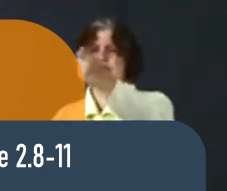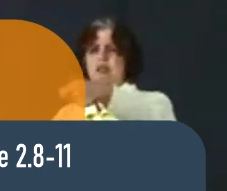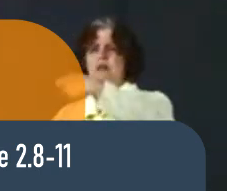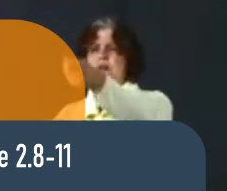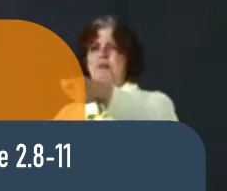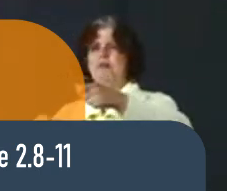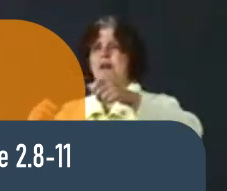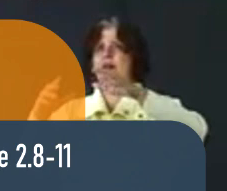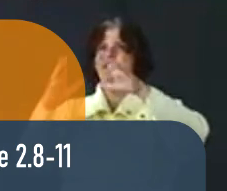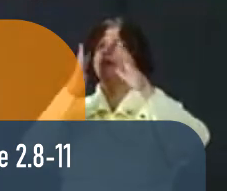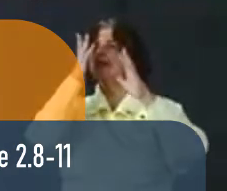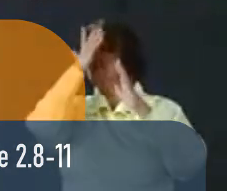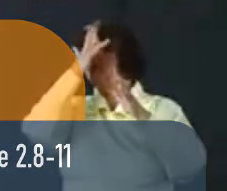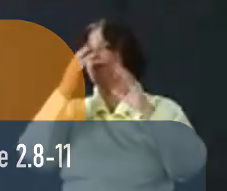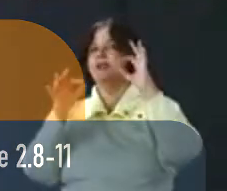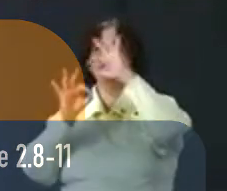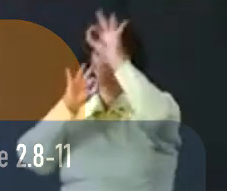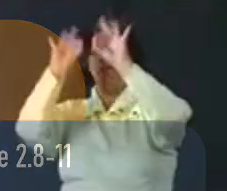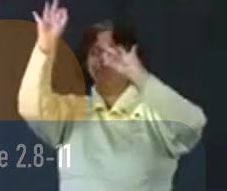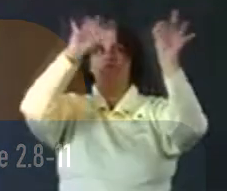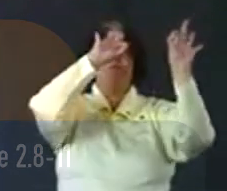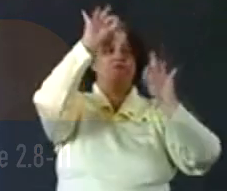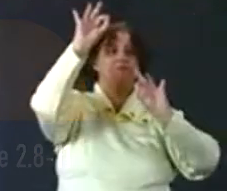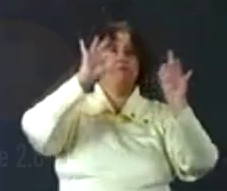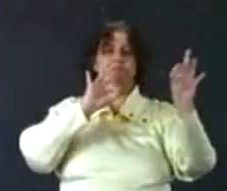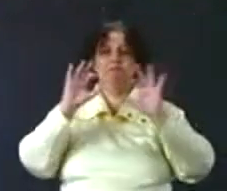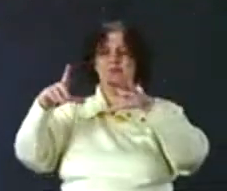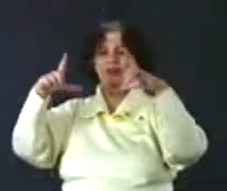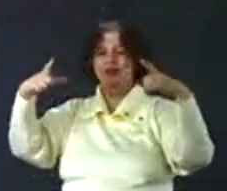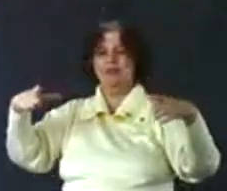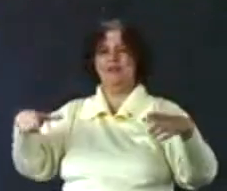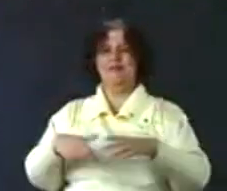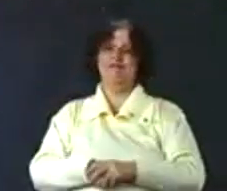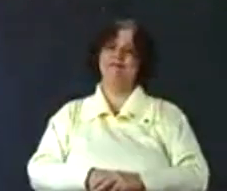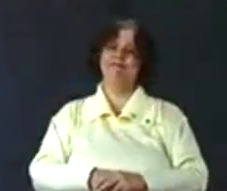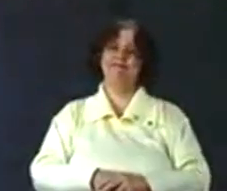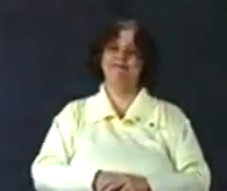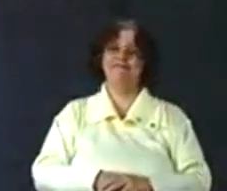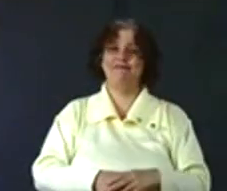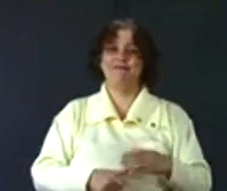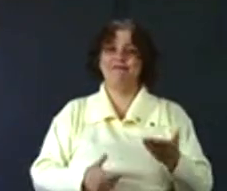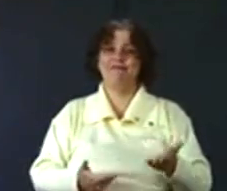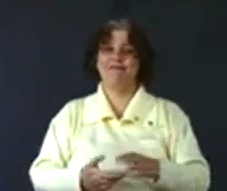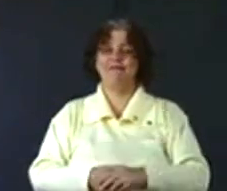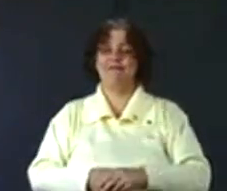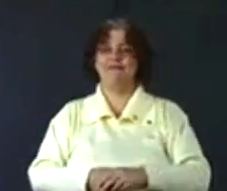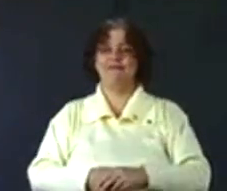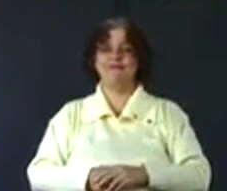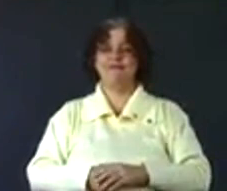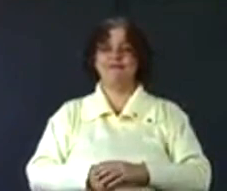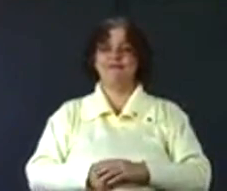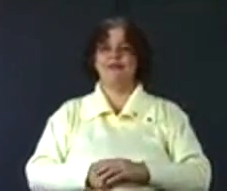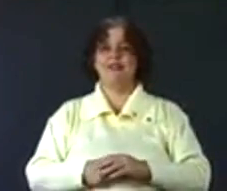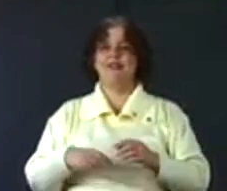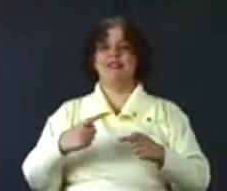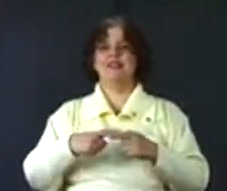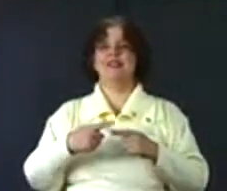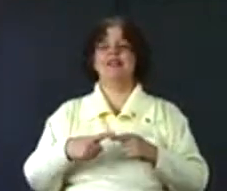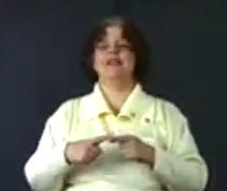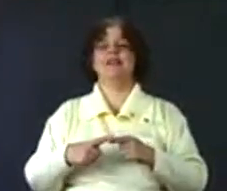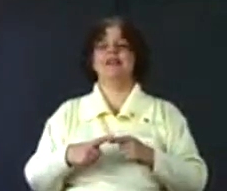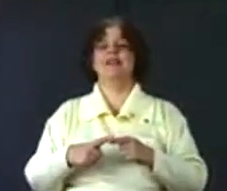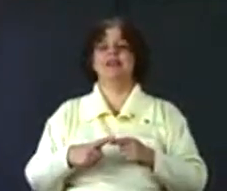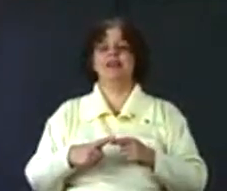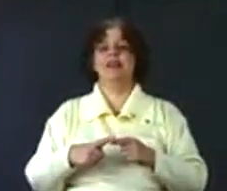mesmo convívio. Porém, Jesus, não eu, nem João, que é o que está escrevendo essa visão,